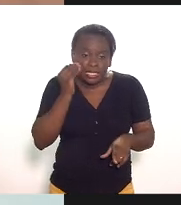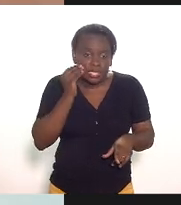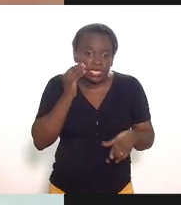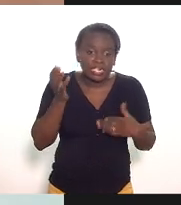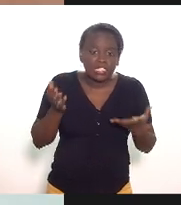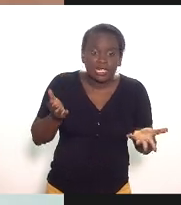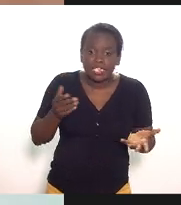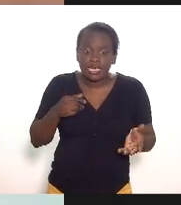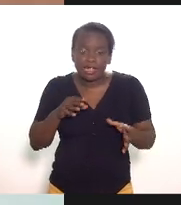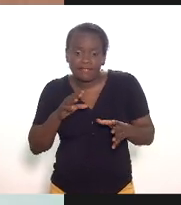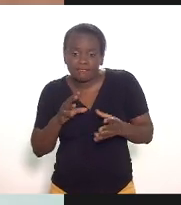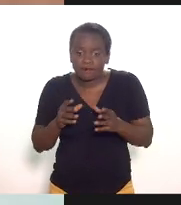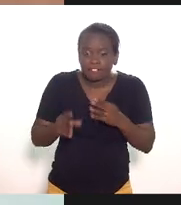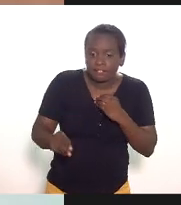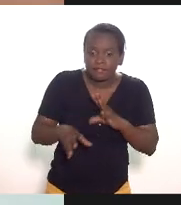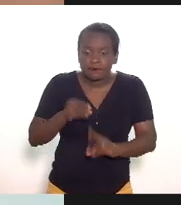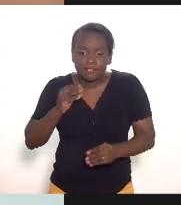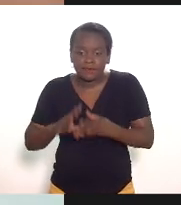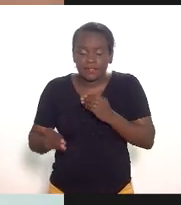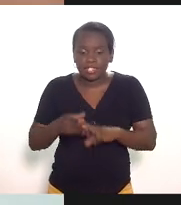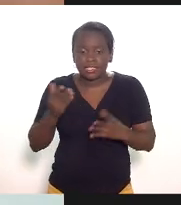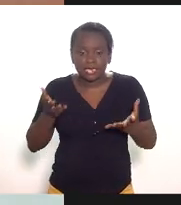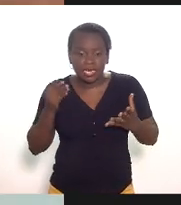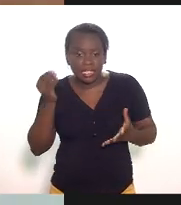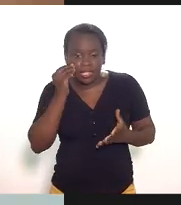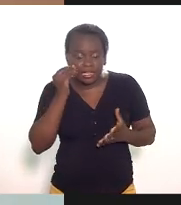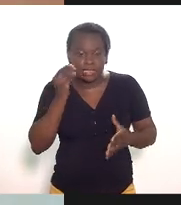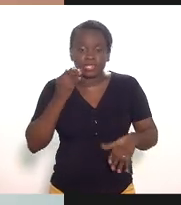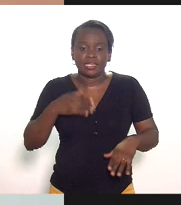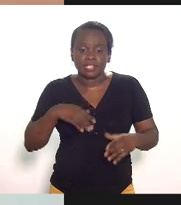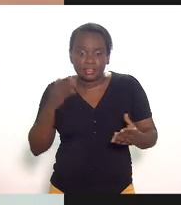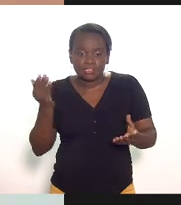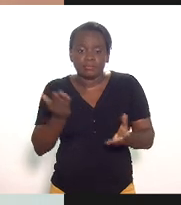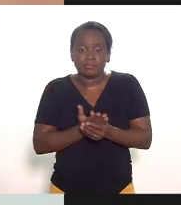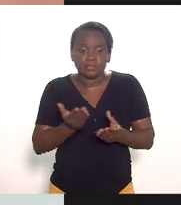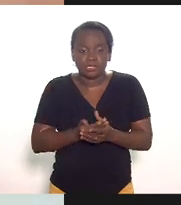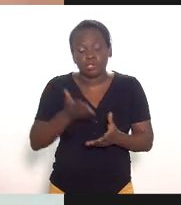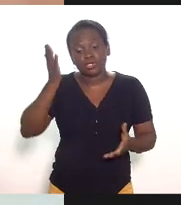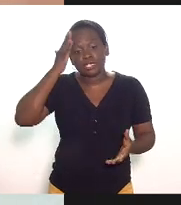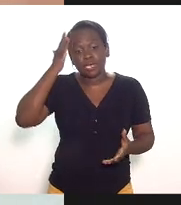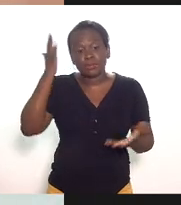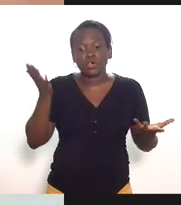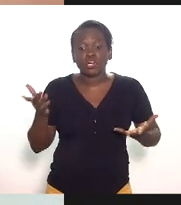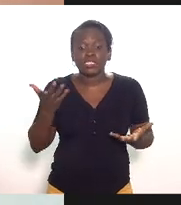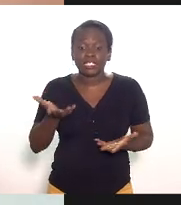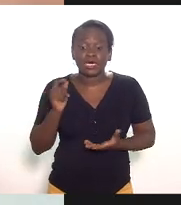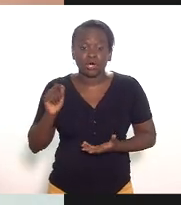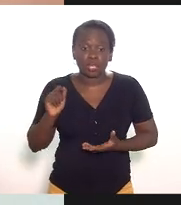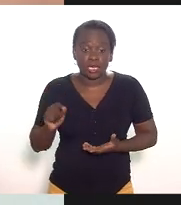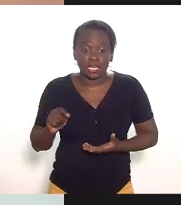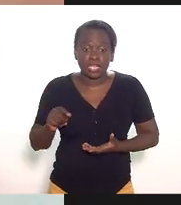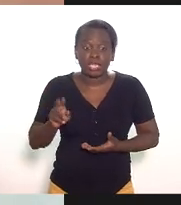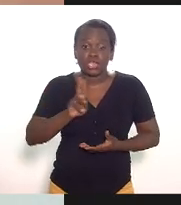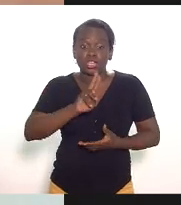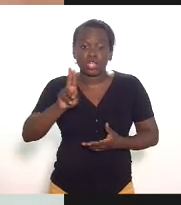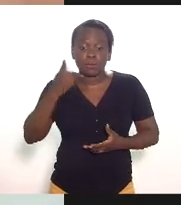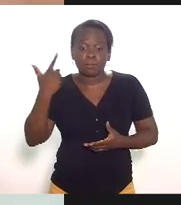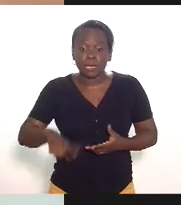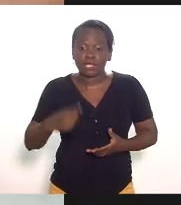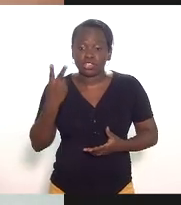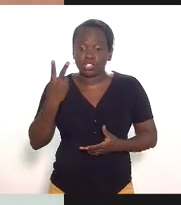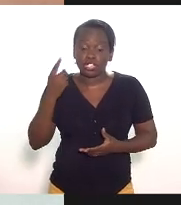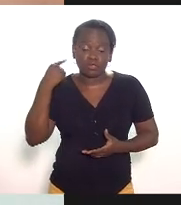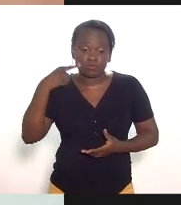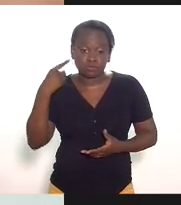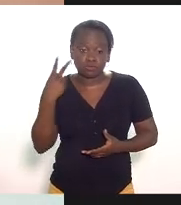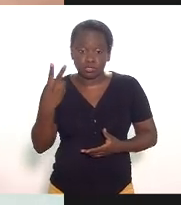ele tenta esticar a corda, a todo momento ele entra com recurso. Eu fiquei sabendo que hoje ele queria nomear mais dois advogados. Ele